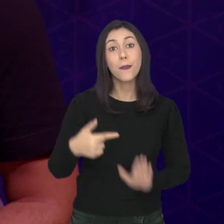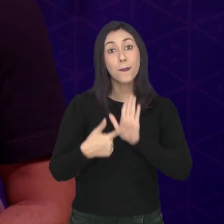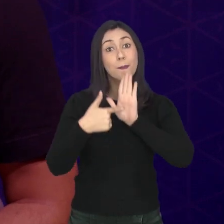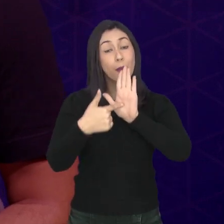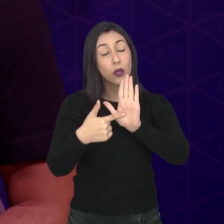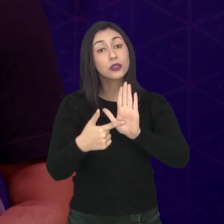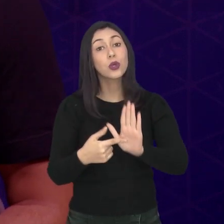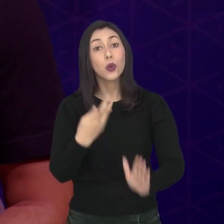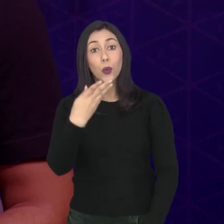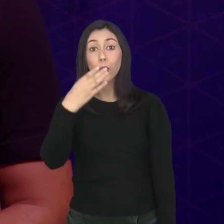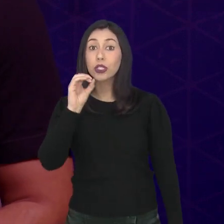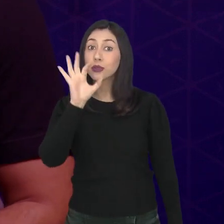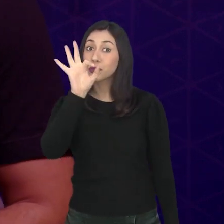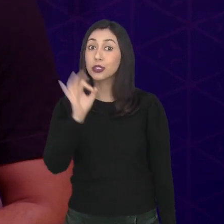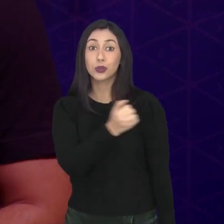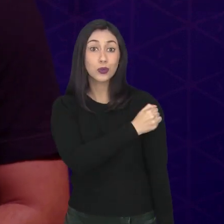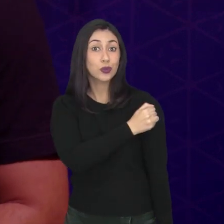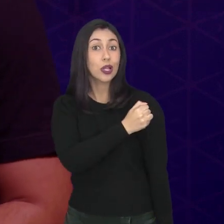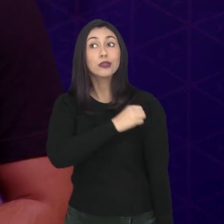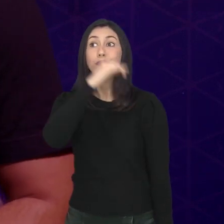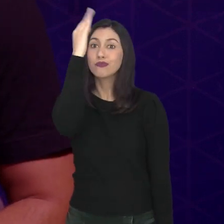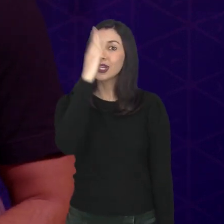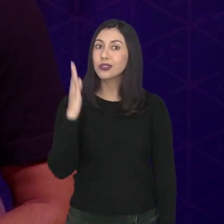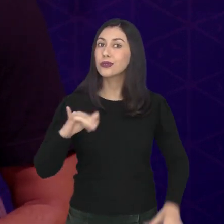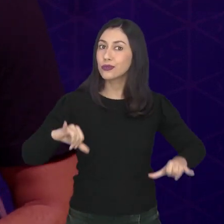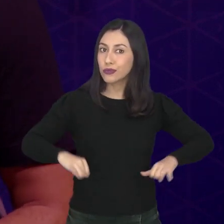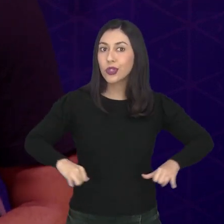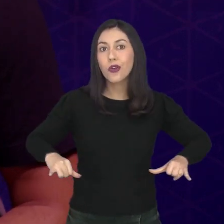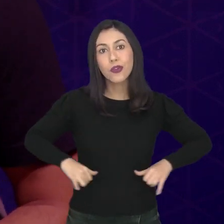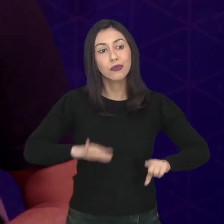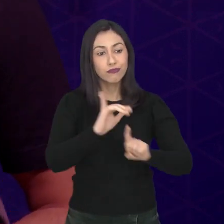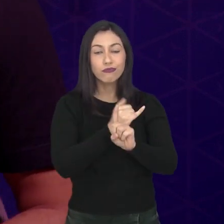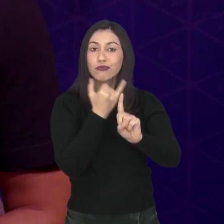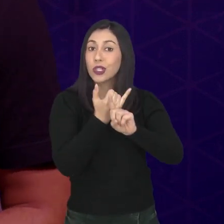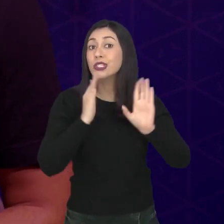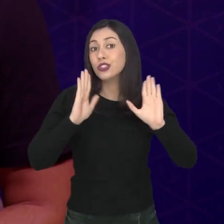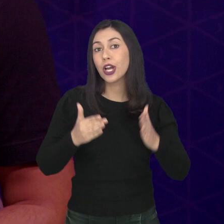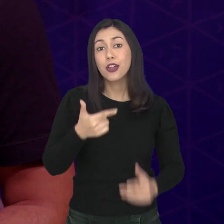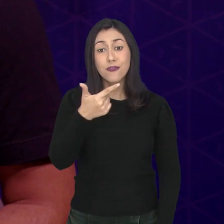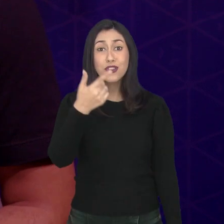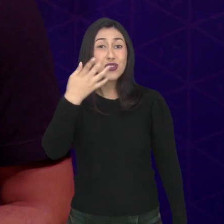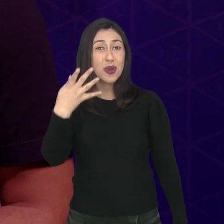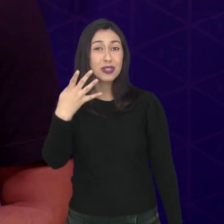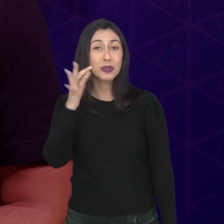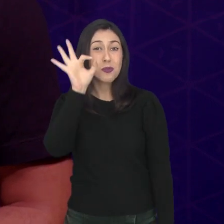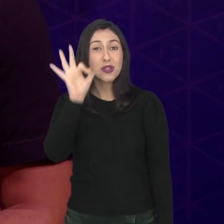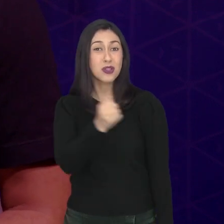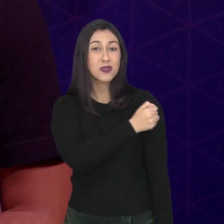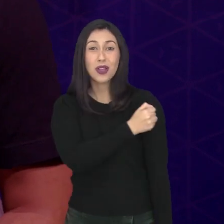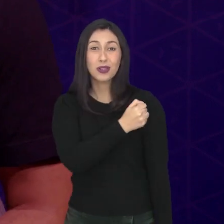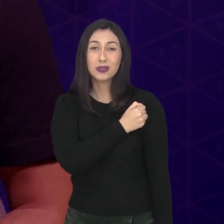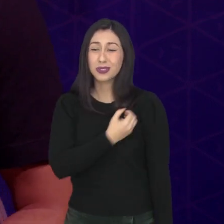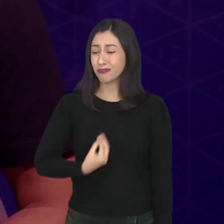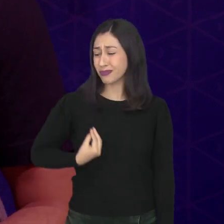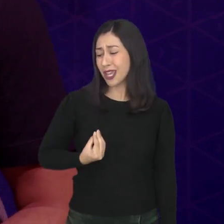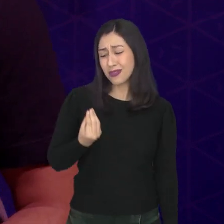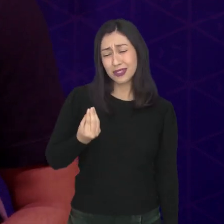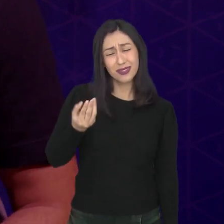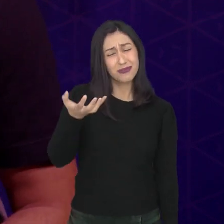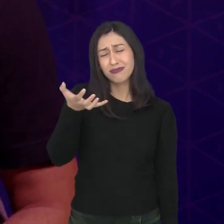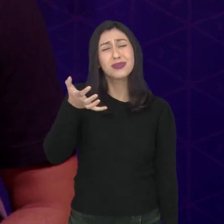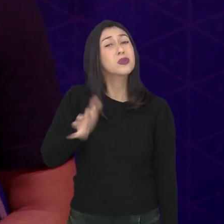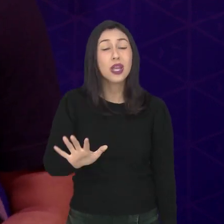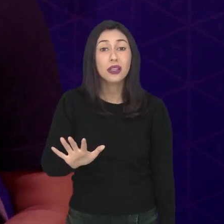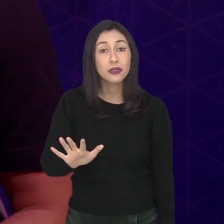que 40% dos estudantes brasileiros já foram vítimas de bullying e 24% dos alunos dizem